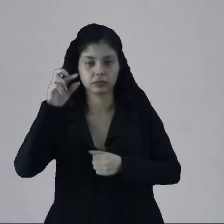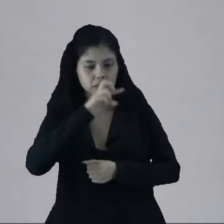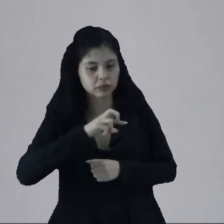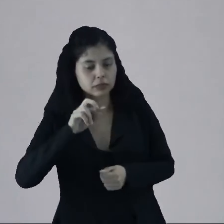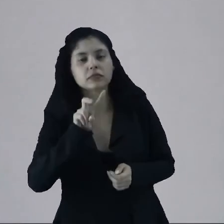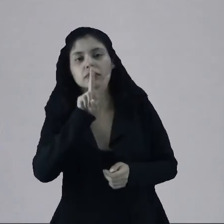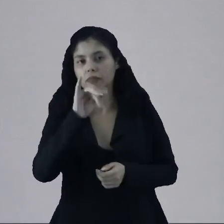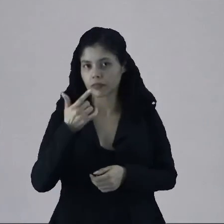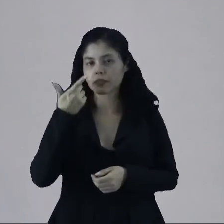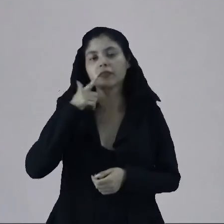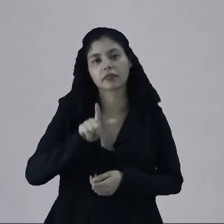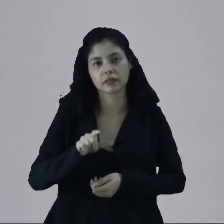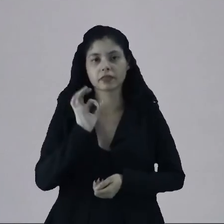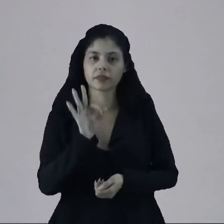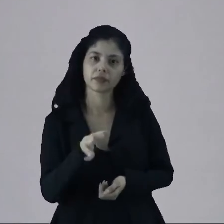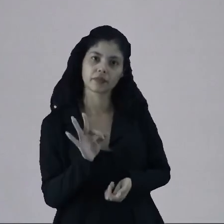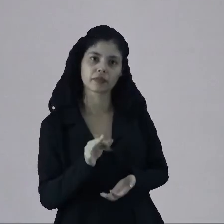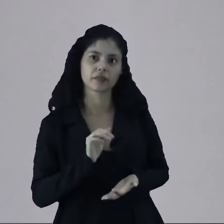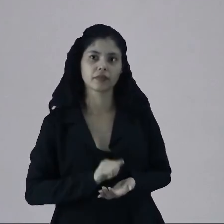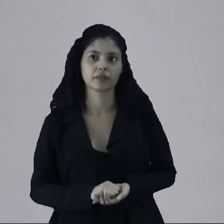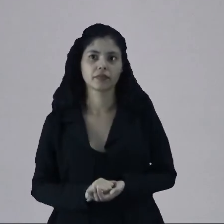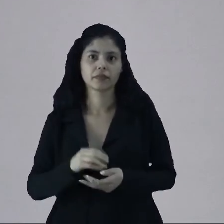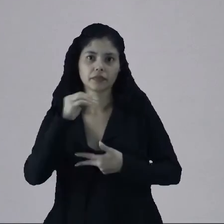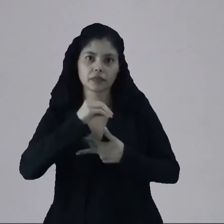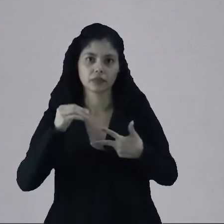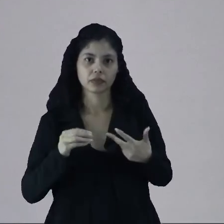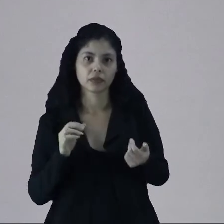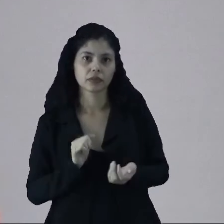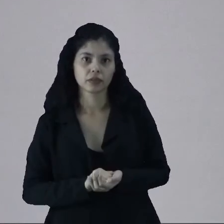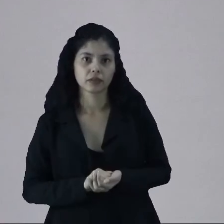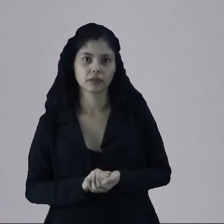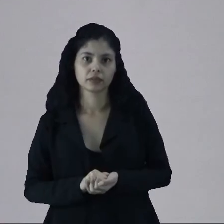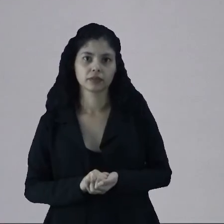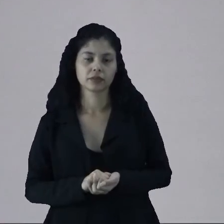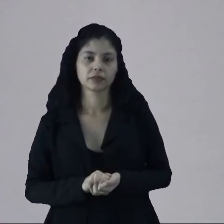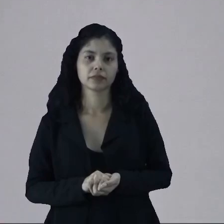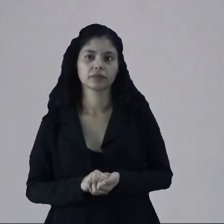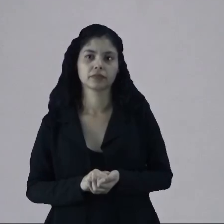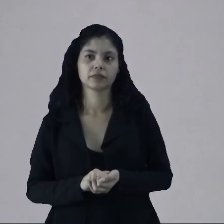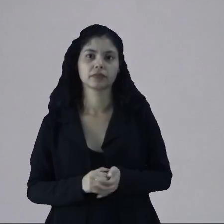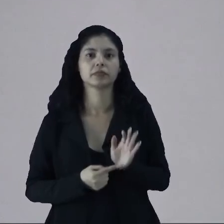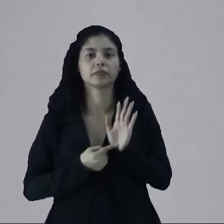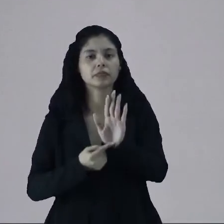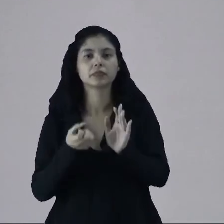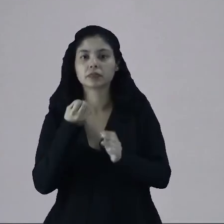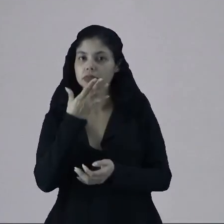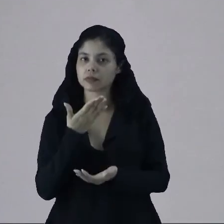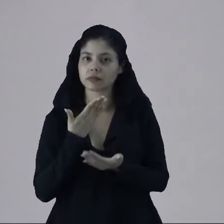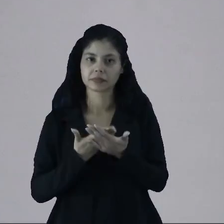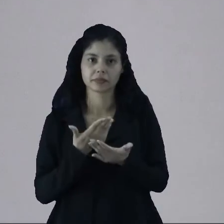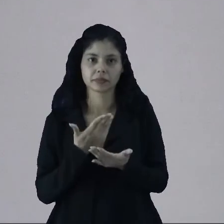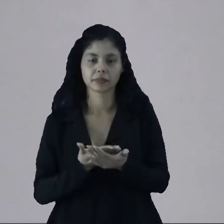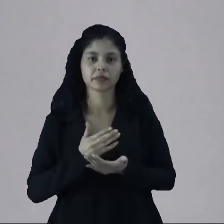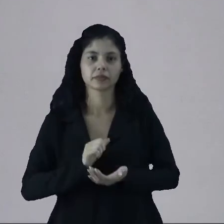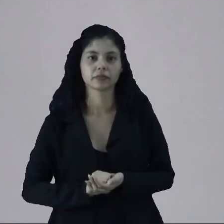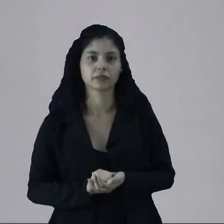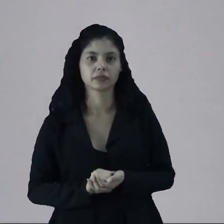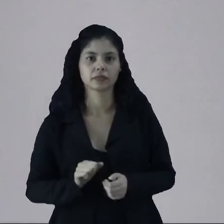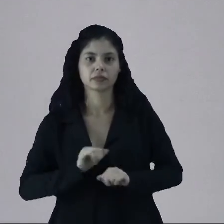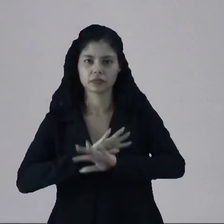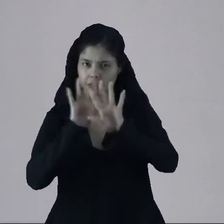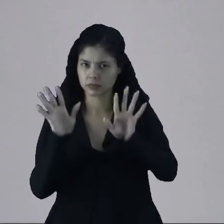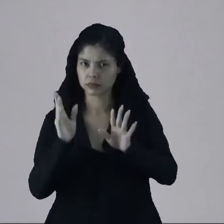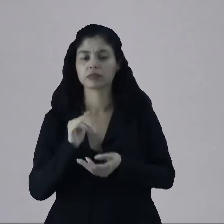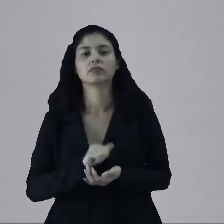análises delas, você vai se dar bem, com certeza, no Enem. Então, deixo mais um recado aqui de bons estudos. Se ficou